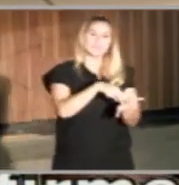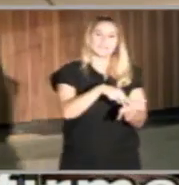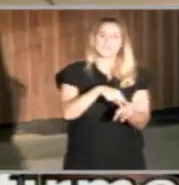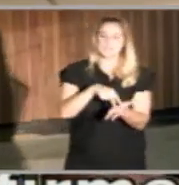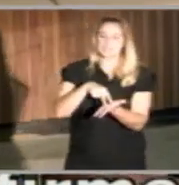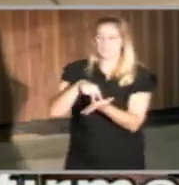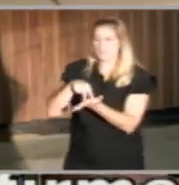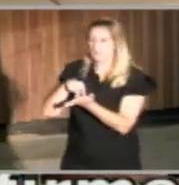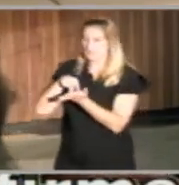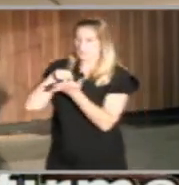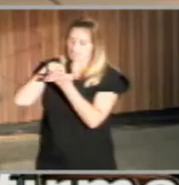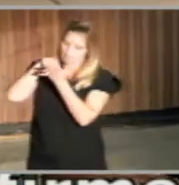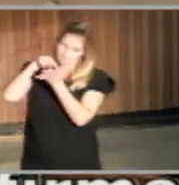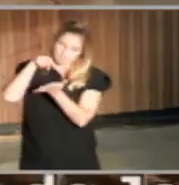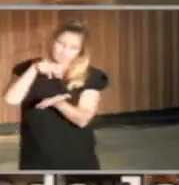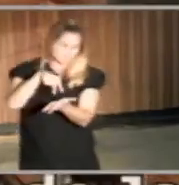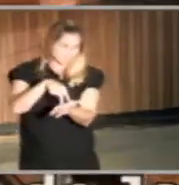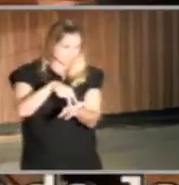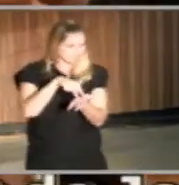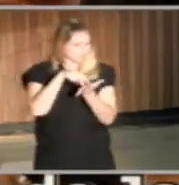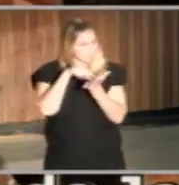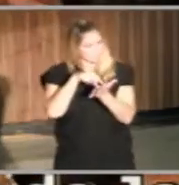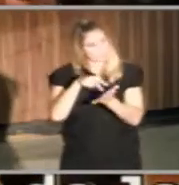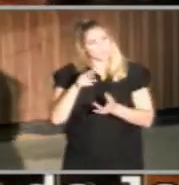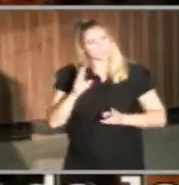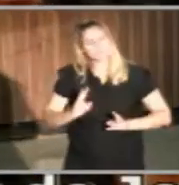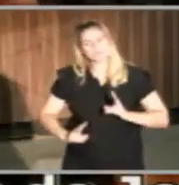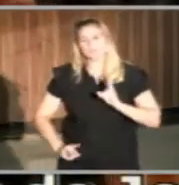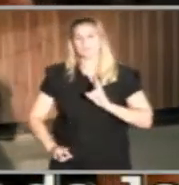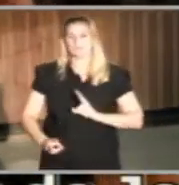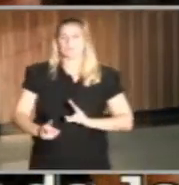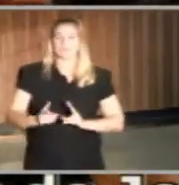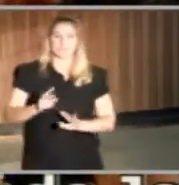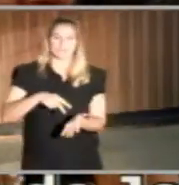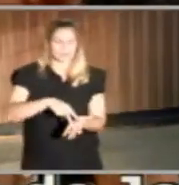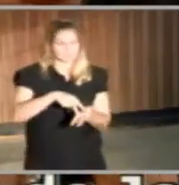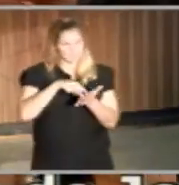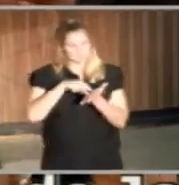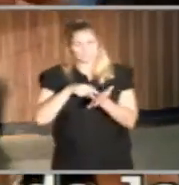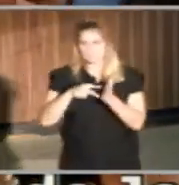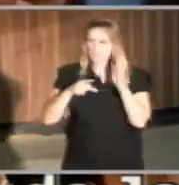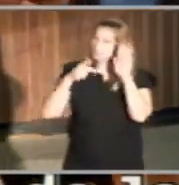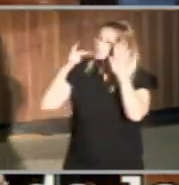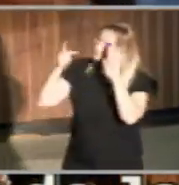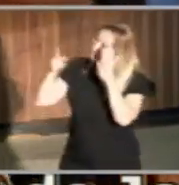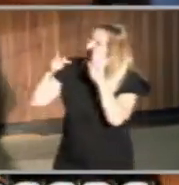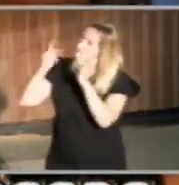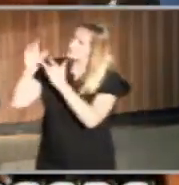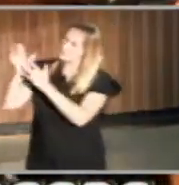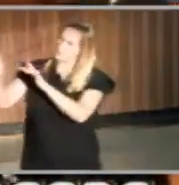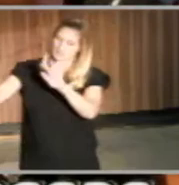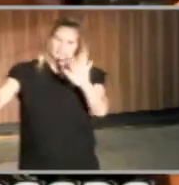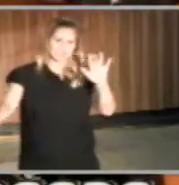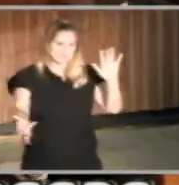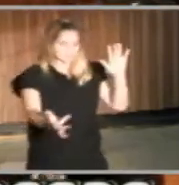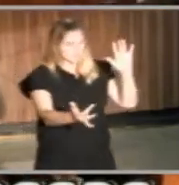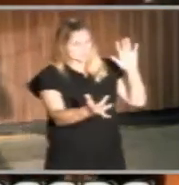Firme, sim, firme nas promessas de Jesus.